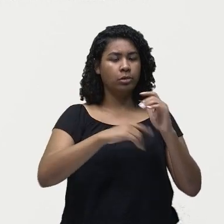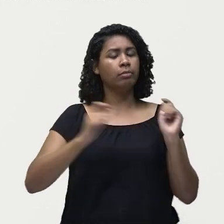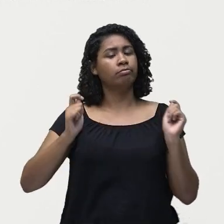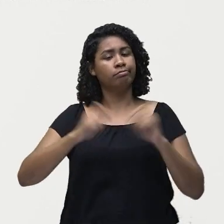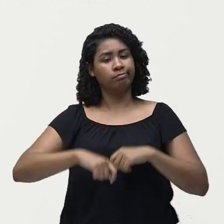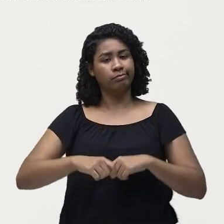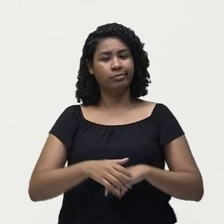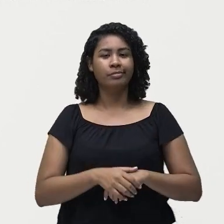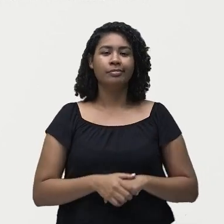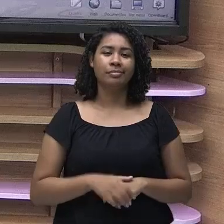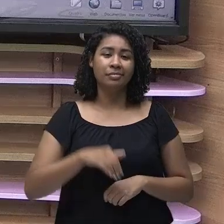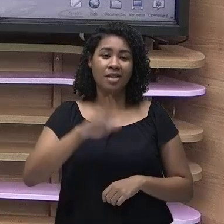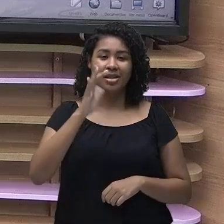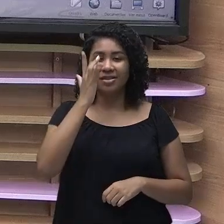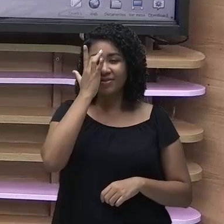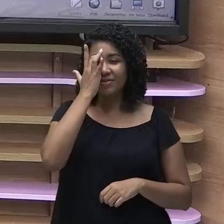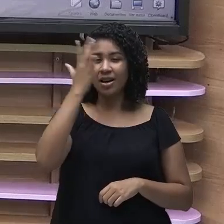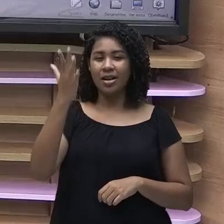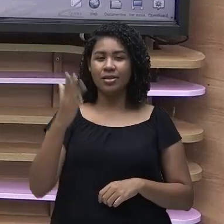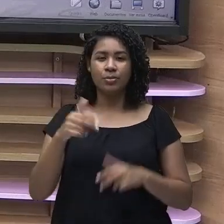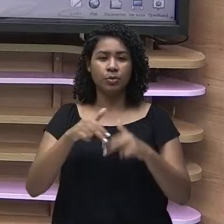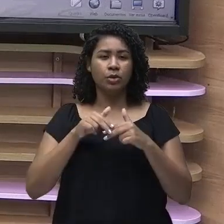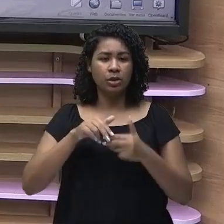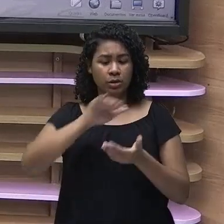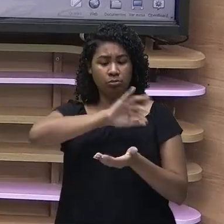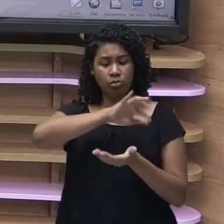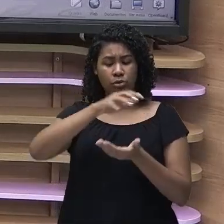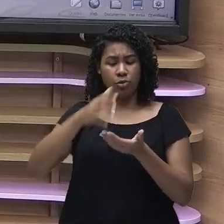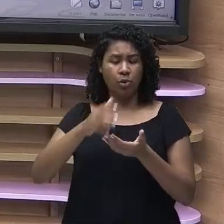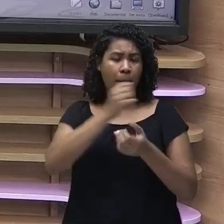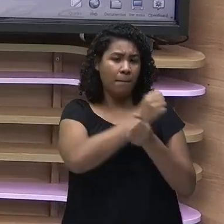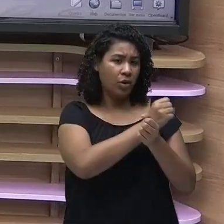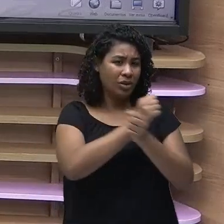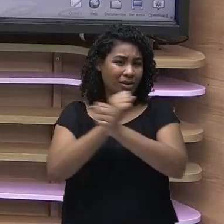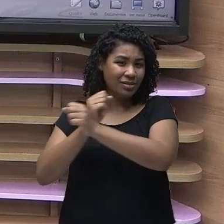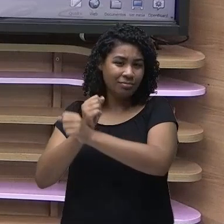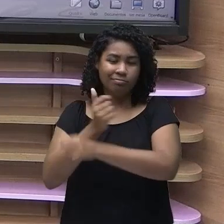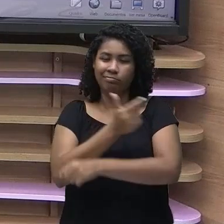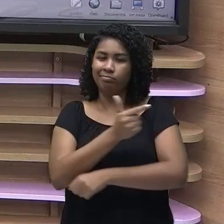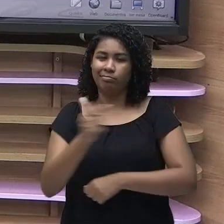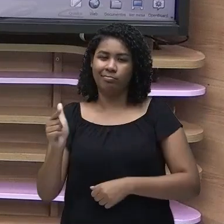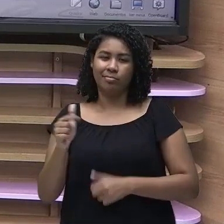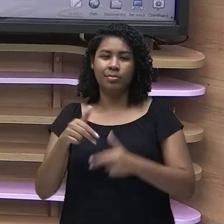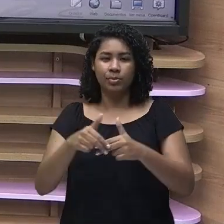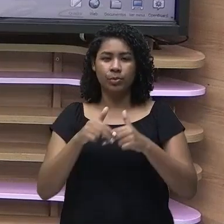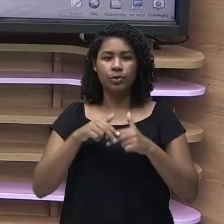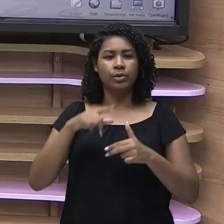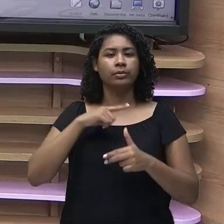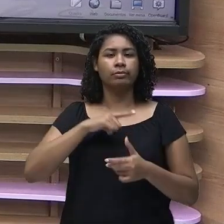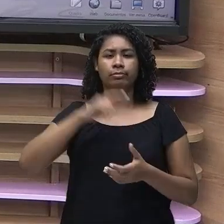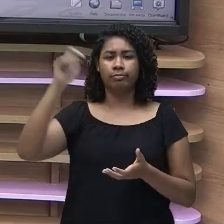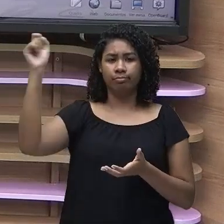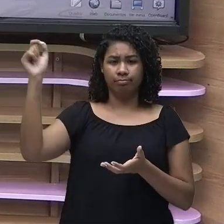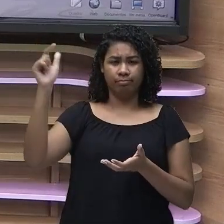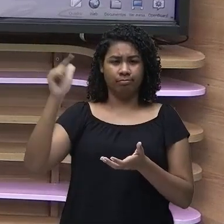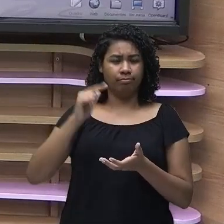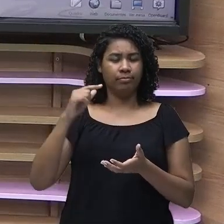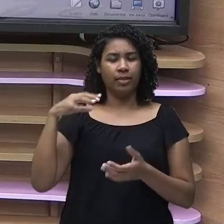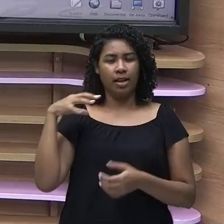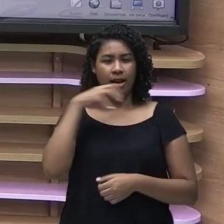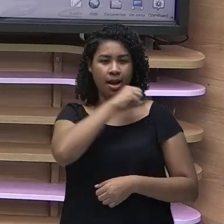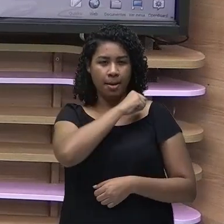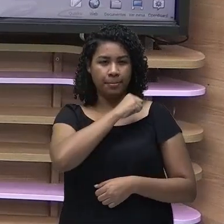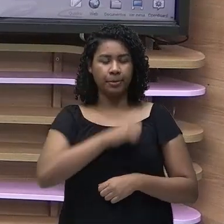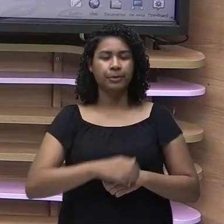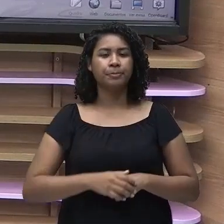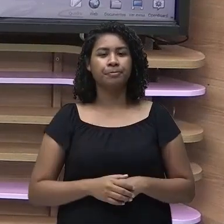mais facilidade, né? Aquela camada protetora não está lá, então o raio consegue, ó, chegar na nossa superfície bem mais rápido,